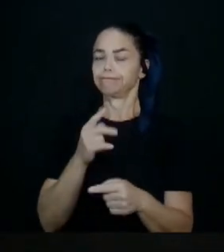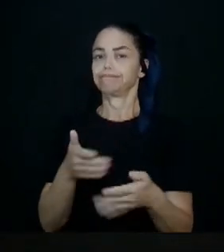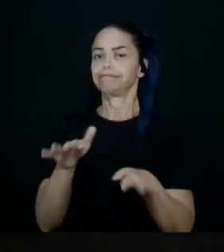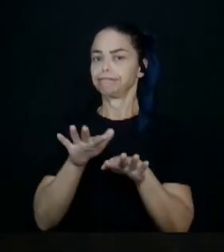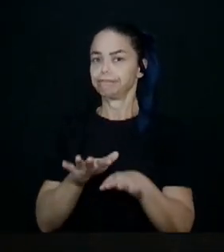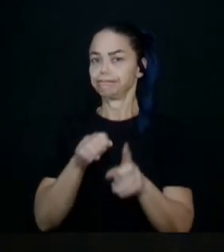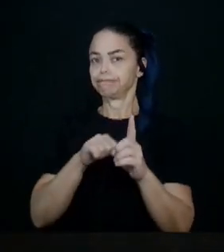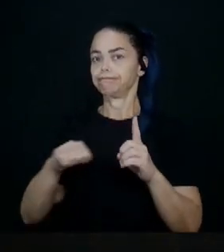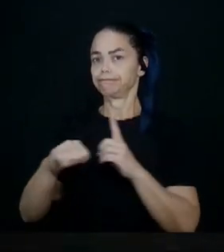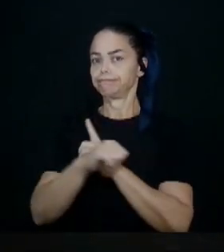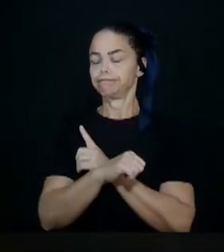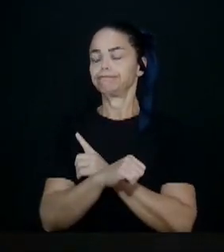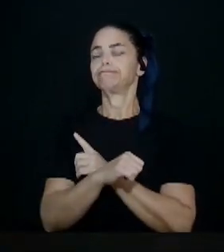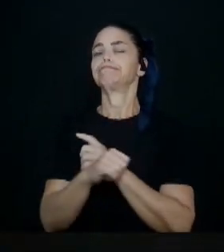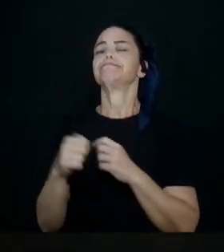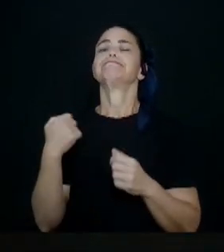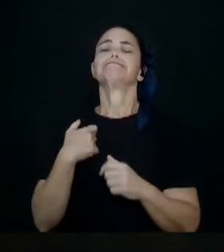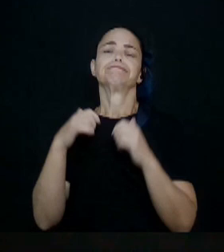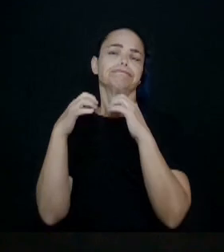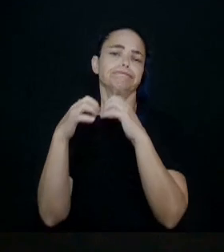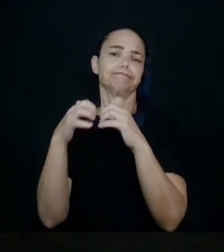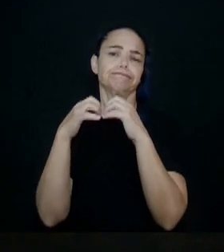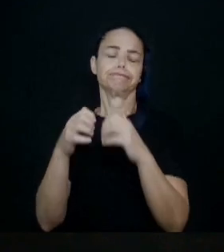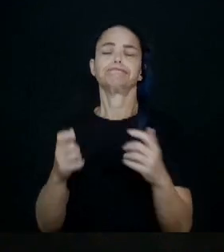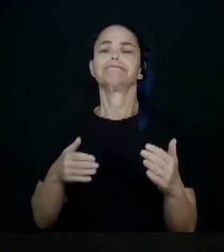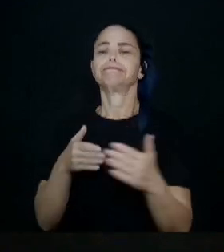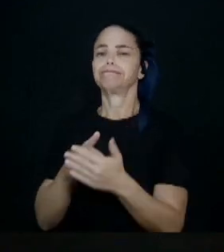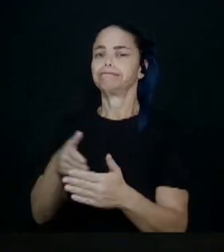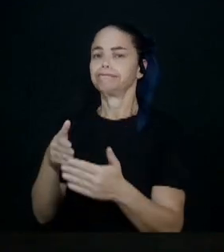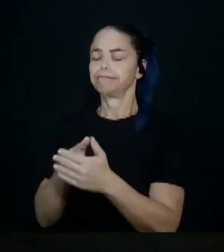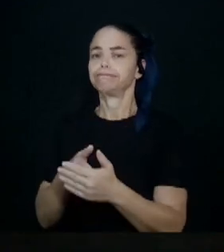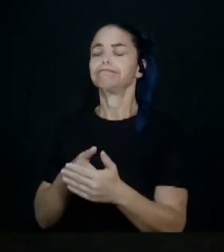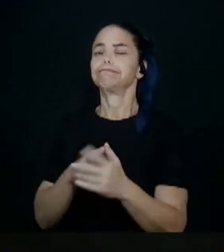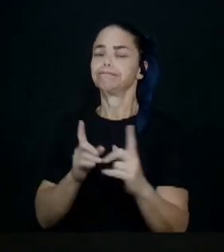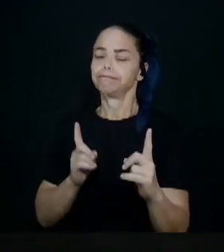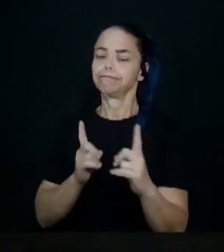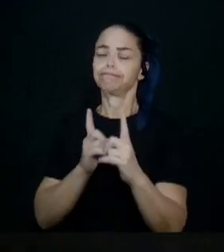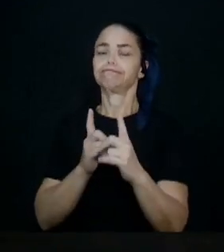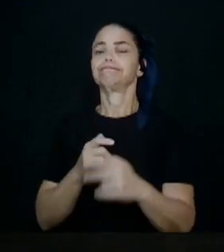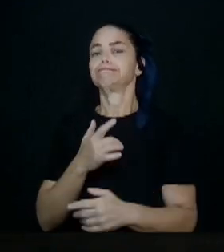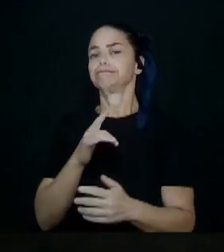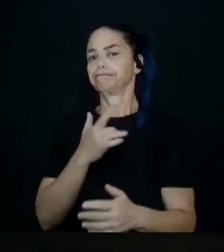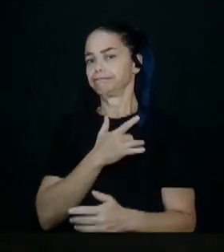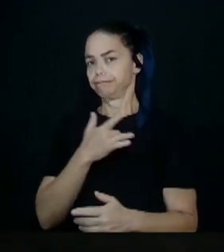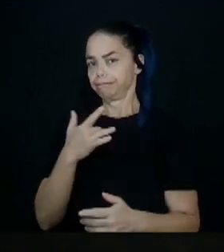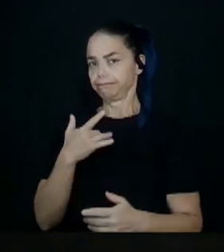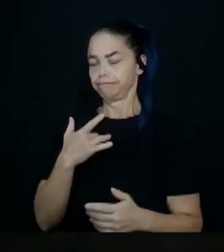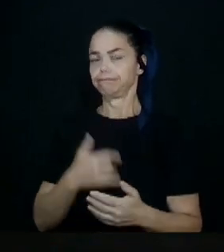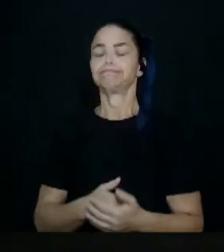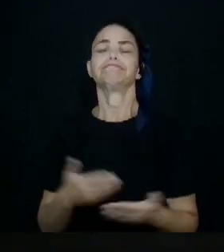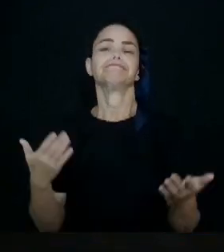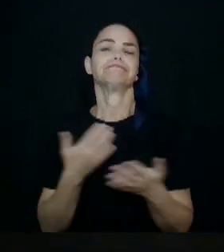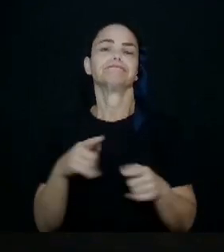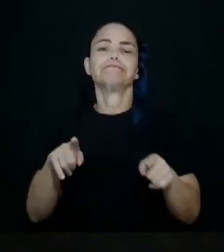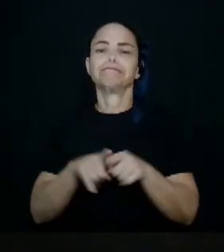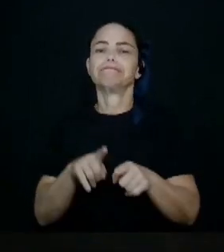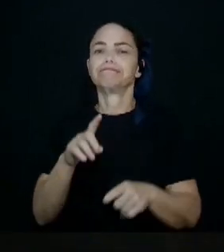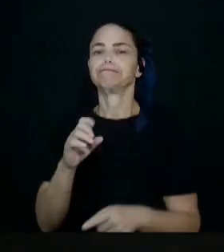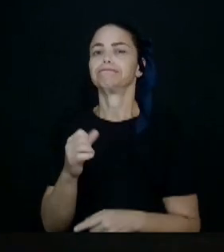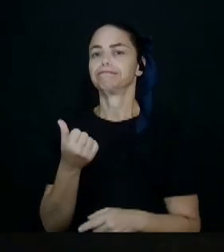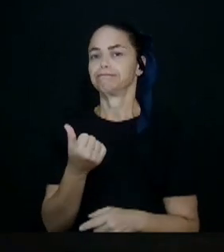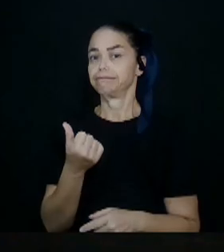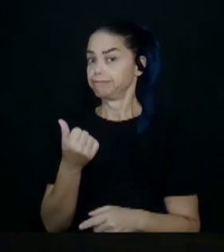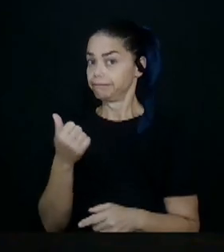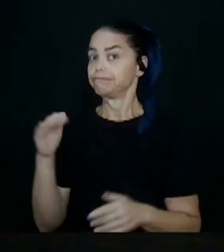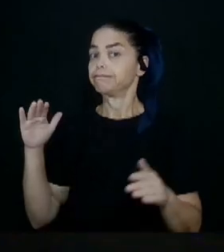social, refletindo sobre limites e possibilidades de abordagens na saúde. Hoje também, às 18 horas,